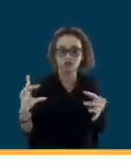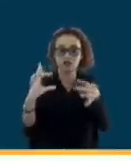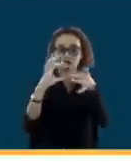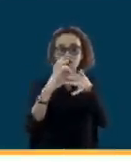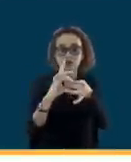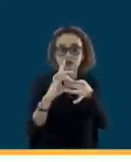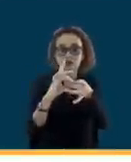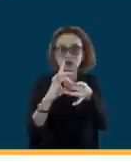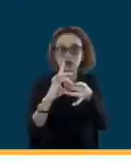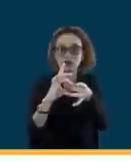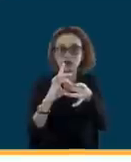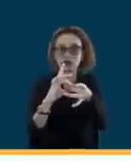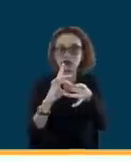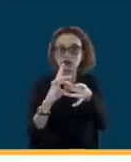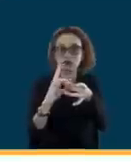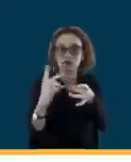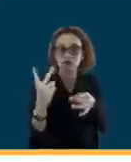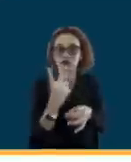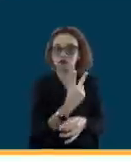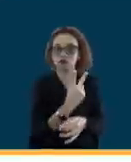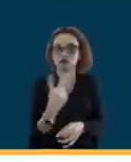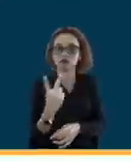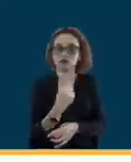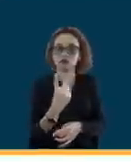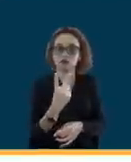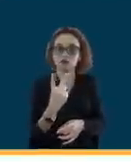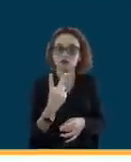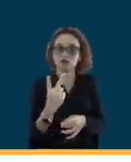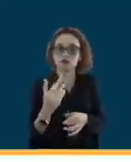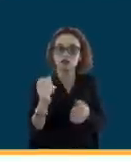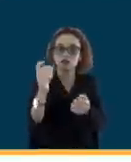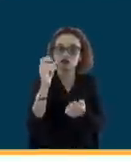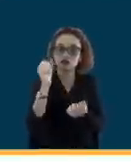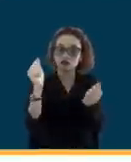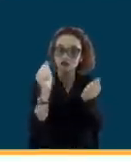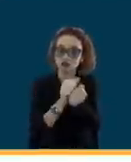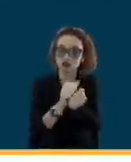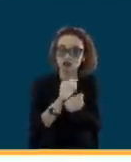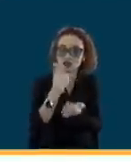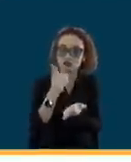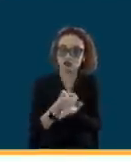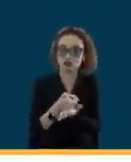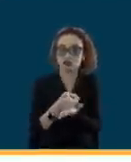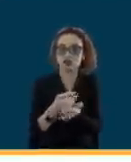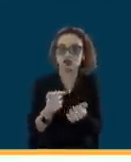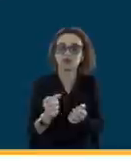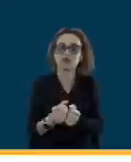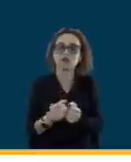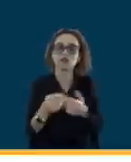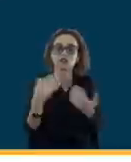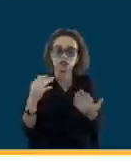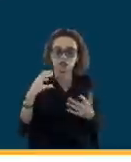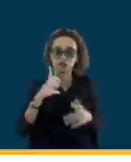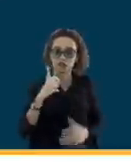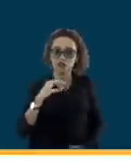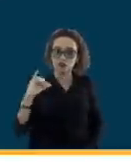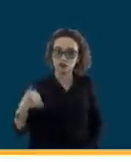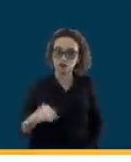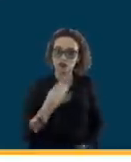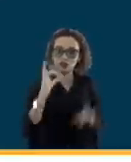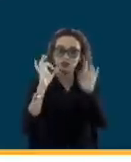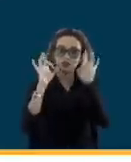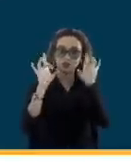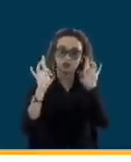como duas faces da mesma moeda. Então, nós temos aí essa oportunidade muito especial e